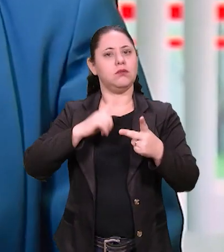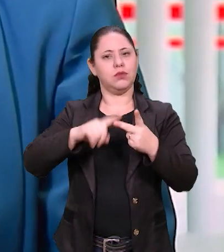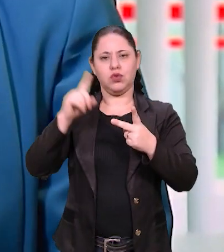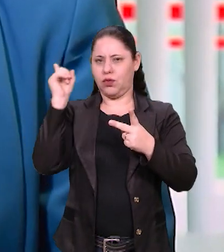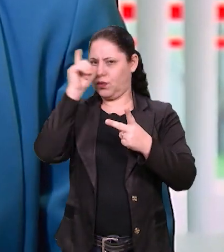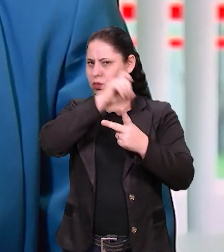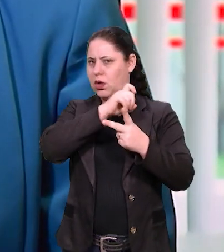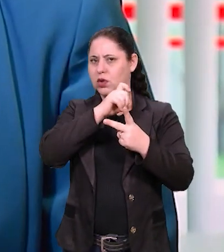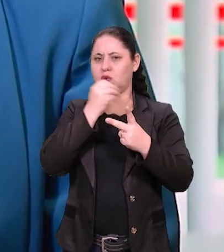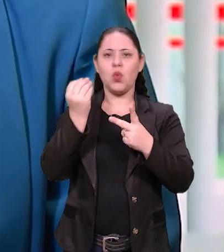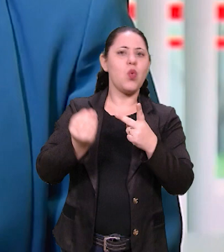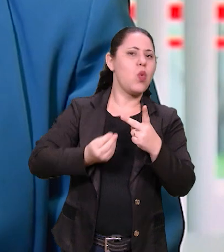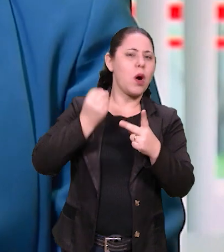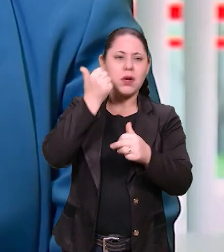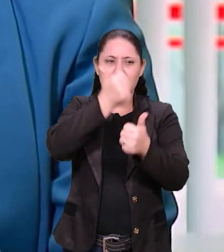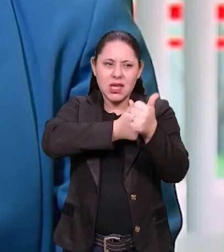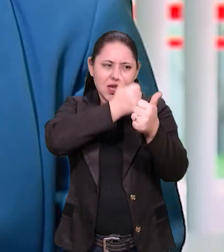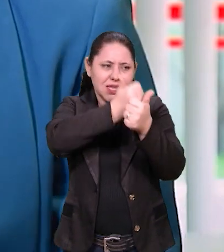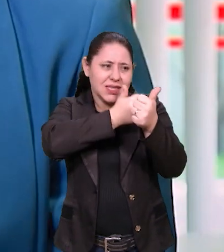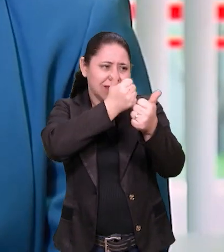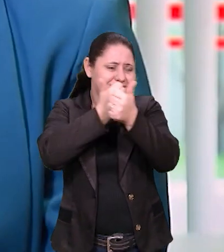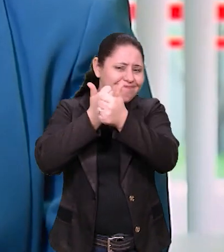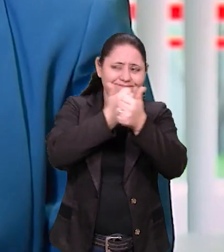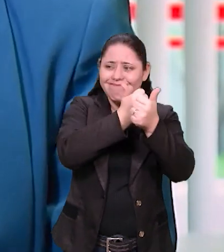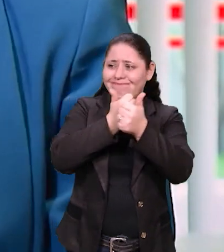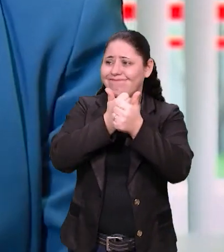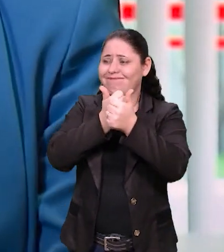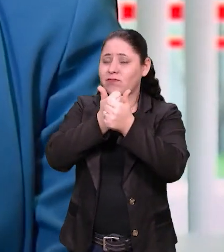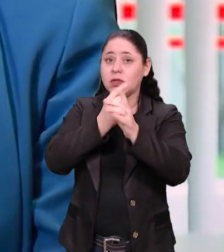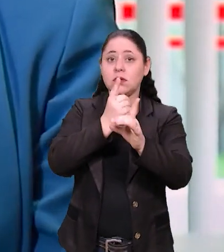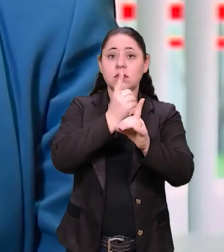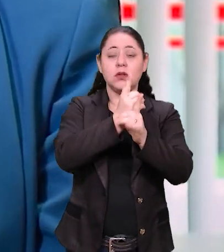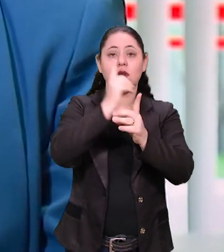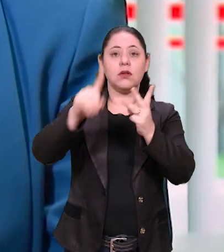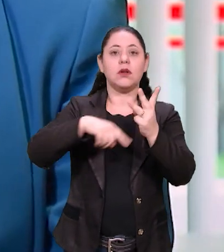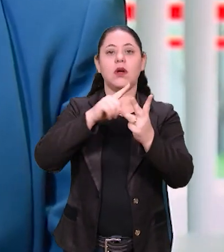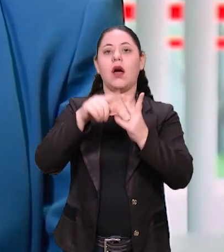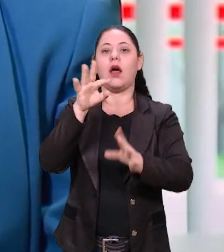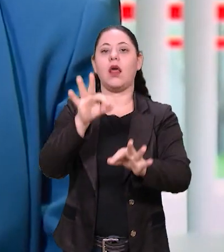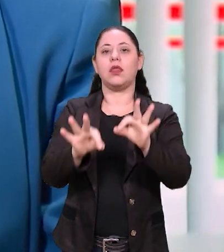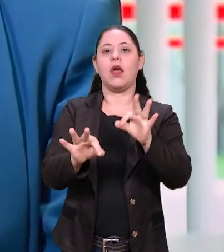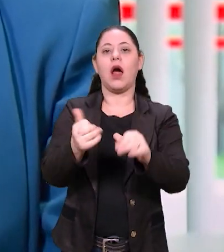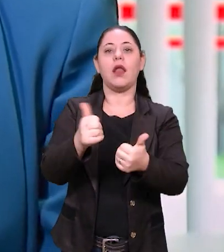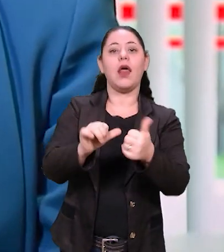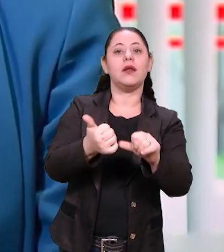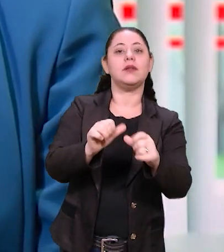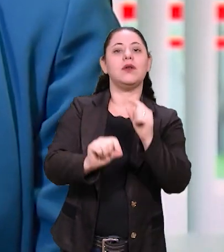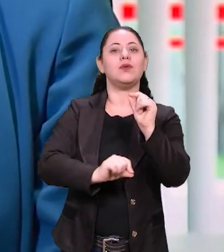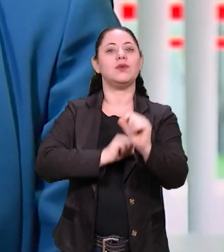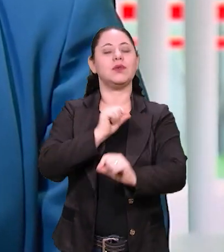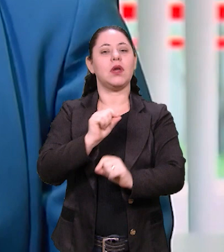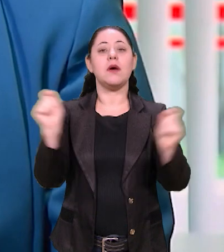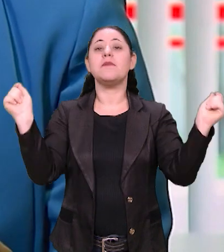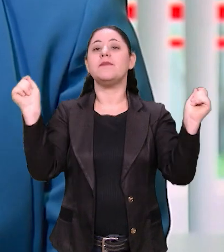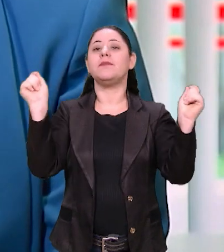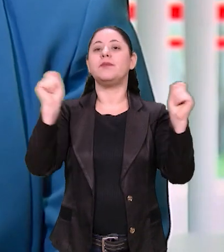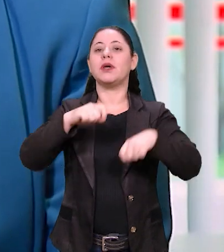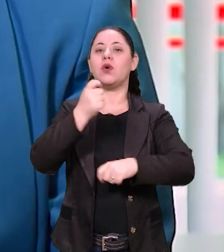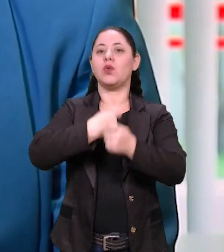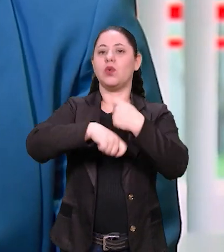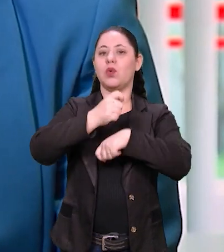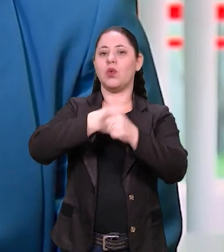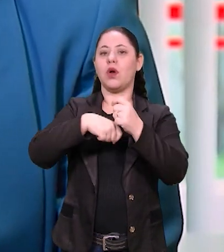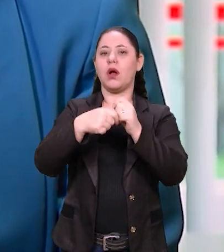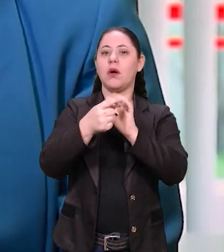grau de dificuldade de tentar localizá-lo e o terceiro ponto, ele irá analisar a